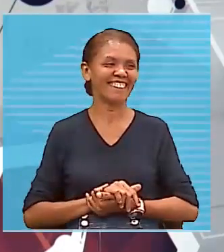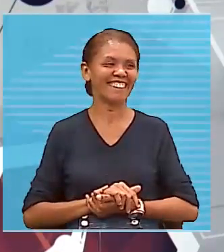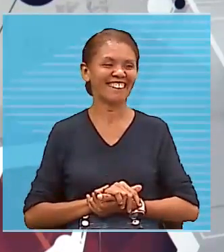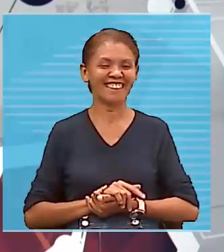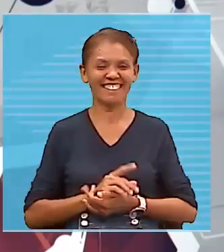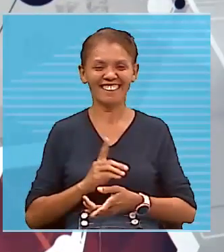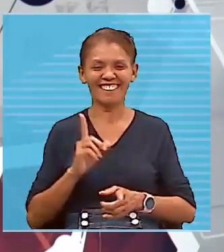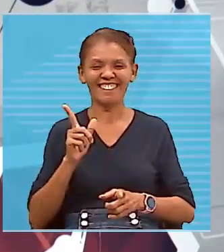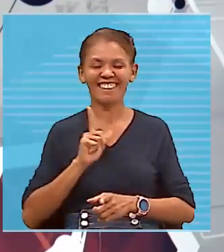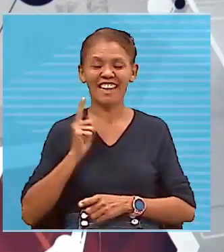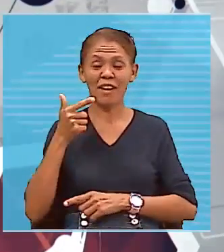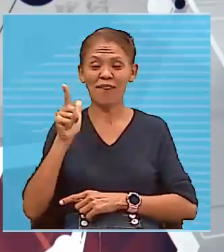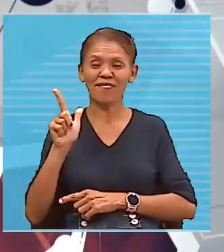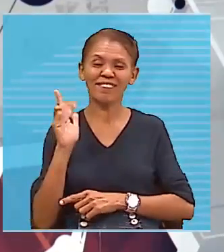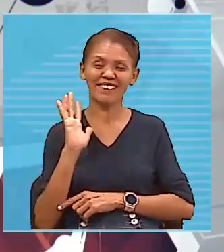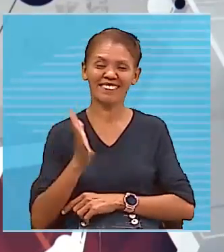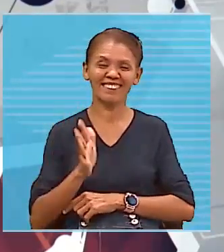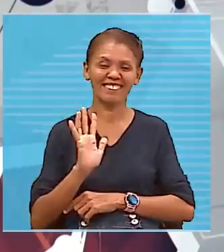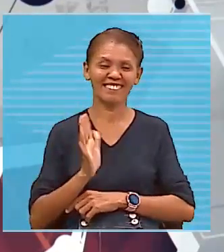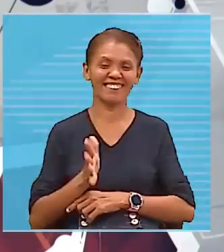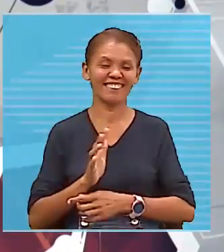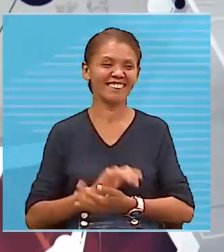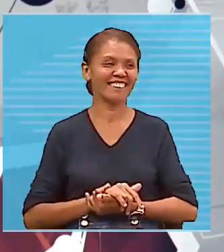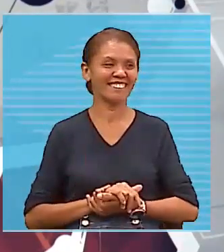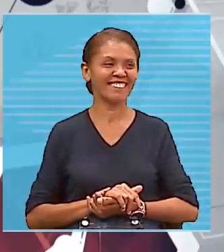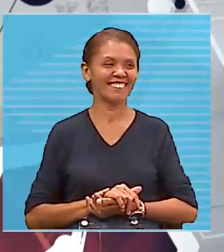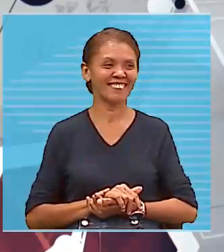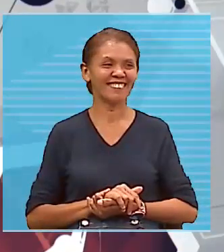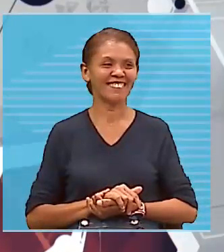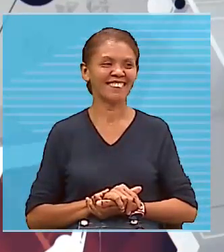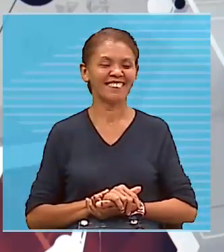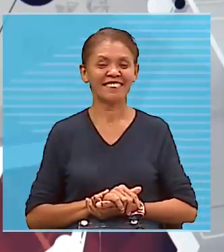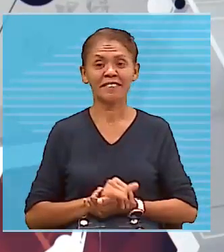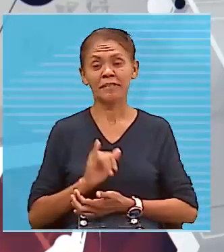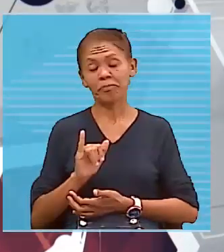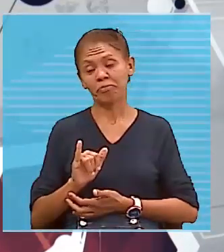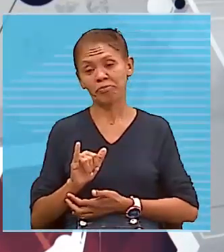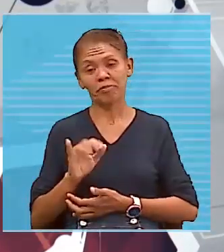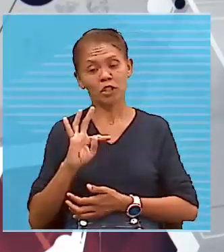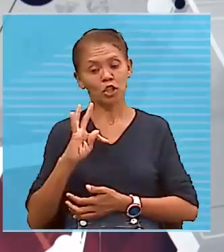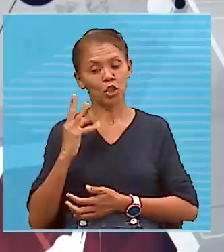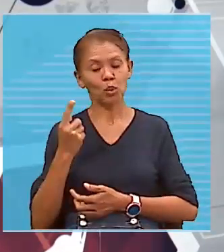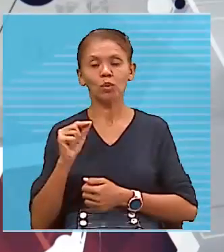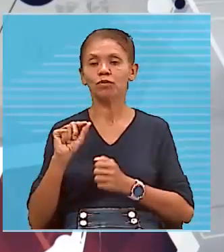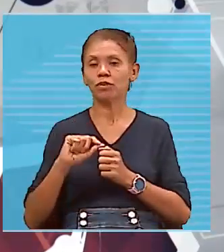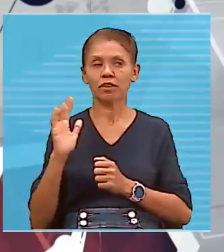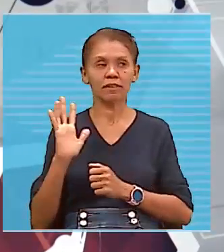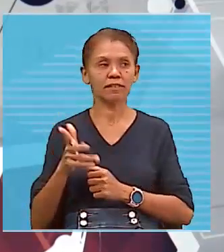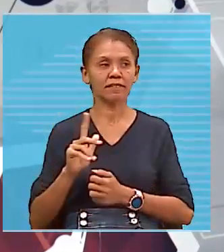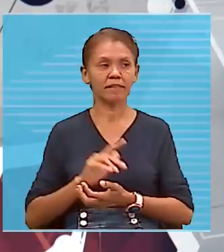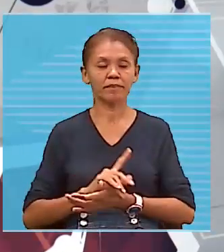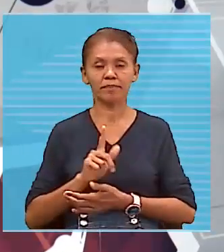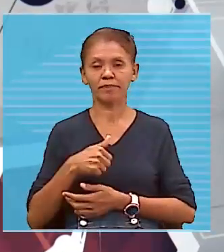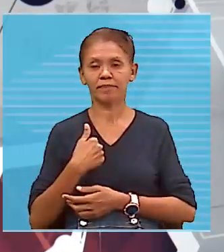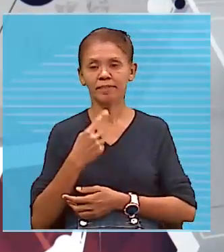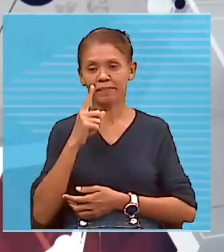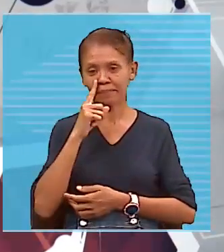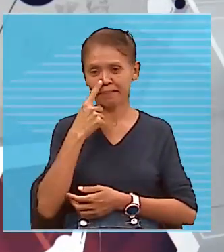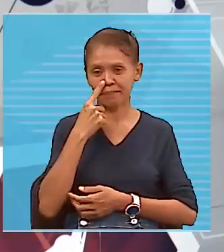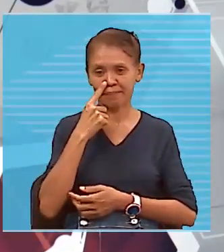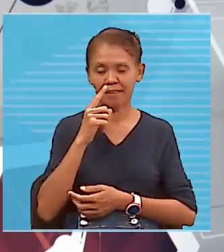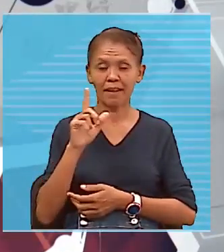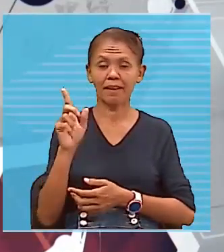Deus, chega desse assunto! Não! Mas quem nunca, né? Então, a gente fica tirando as catotinhas. Como é que vocês chamam? Eu